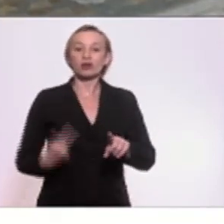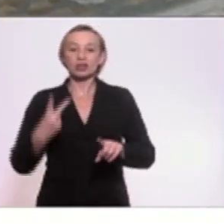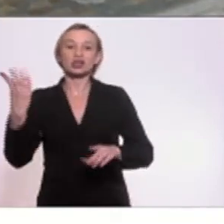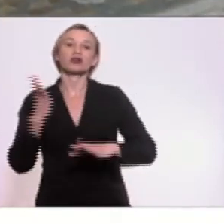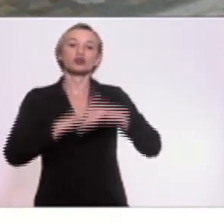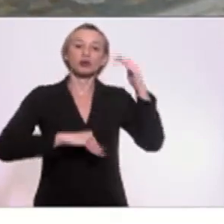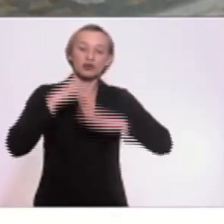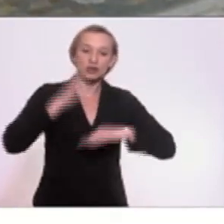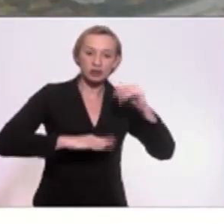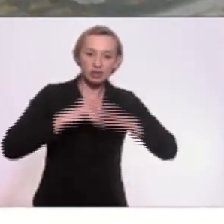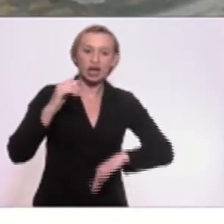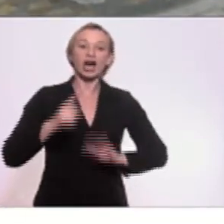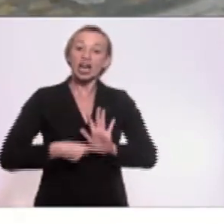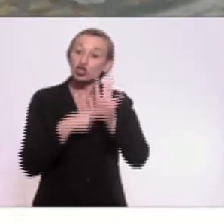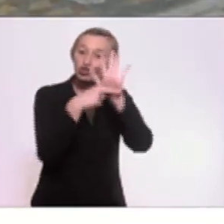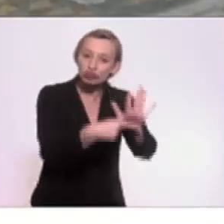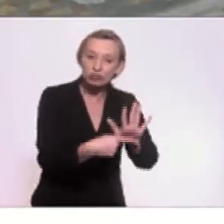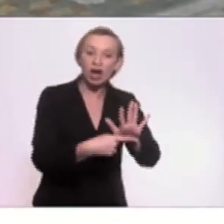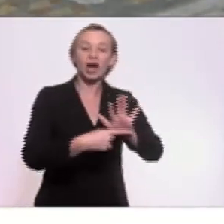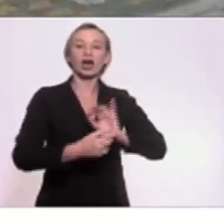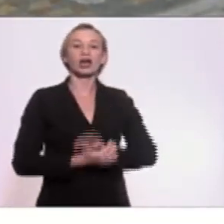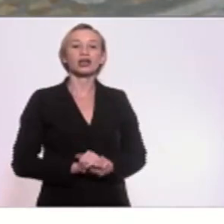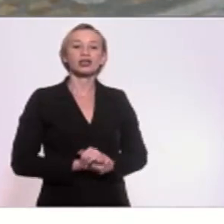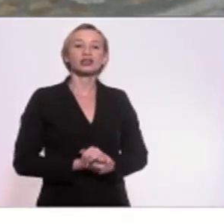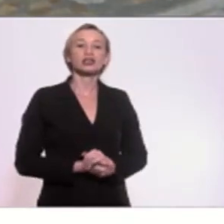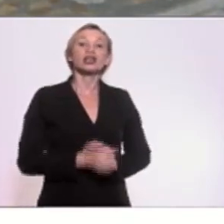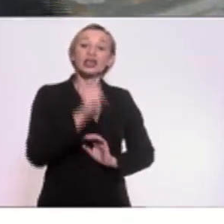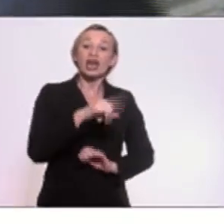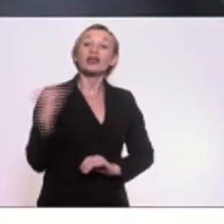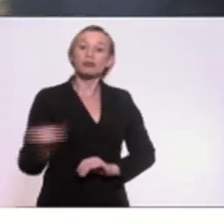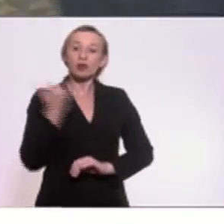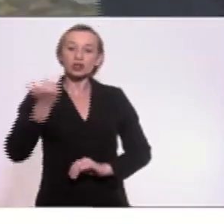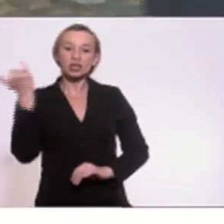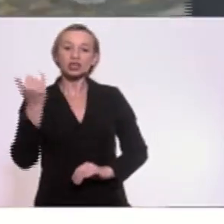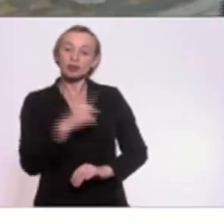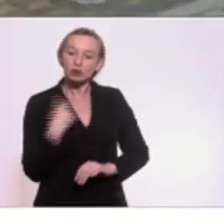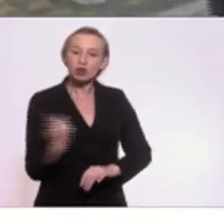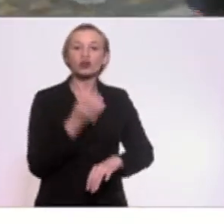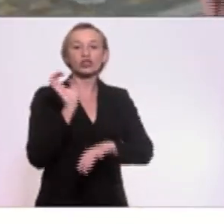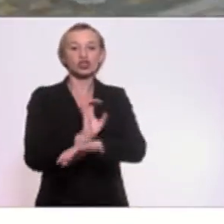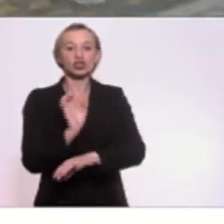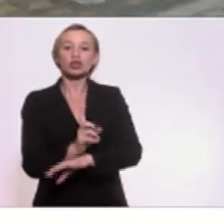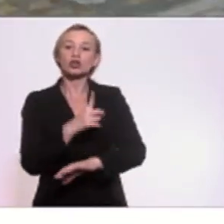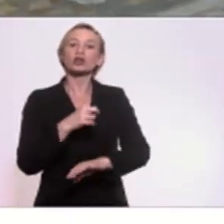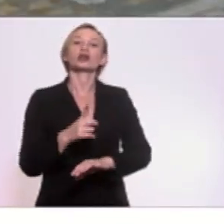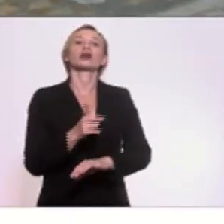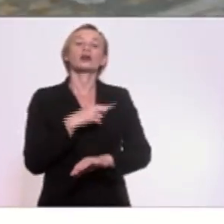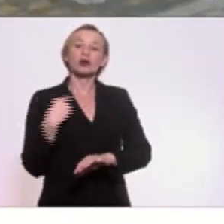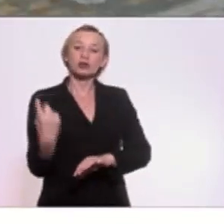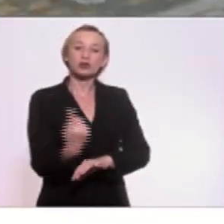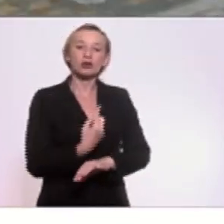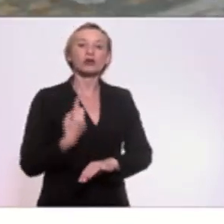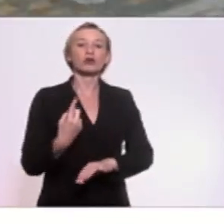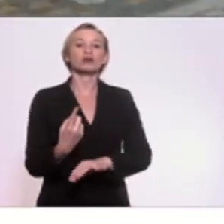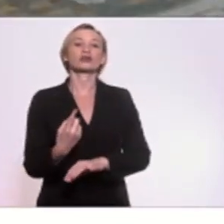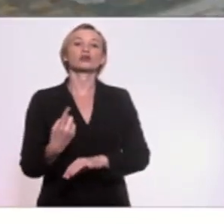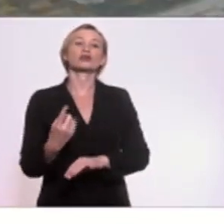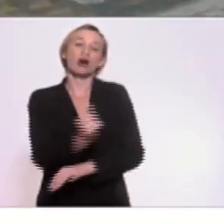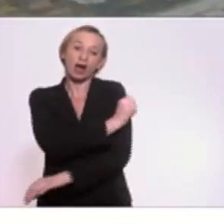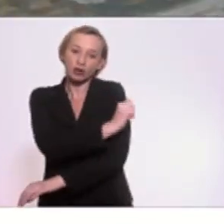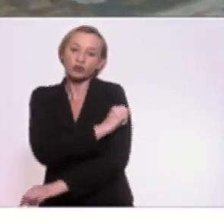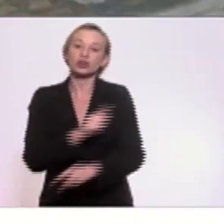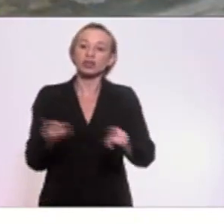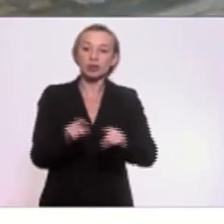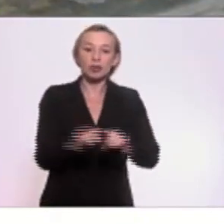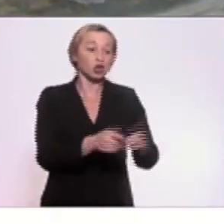é uma maneira de possibilitar que esses profissionais tão importantes para o nosso Estado, tão importantes para os nossos alunos, para a nossa juventude,